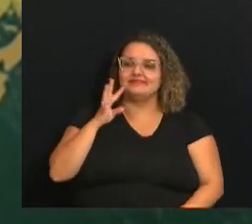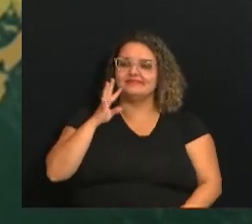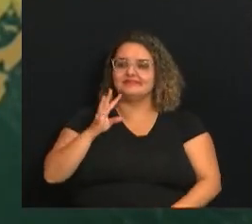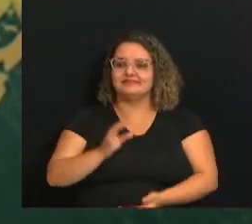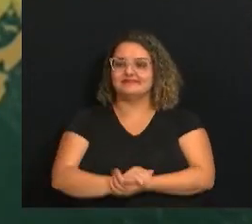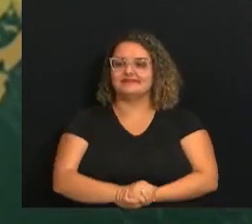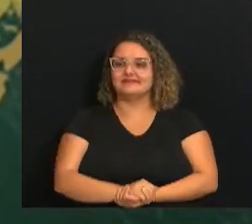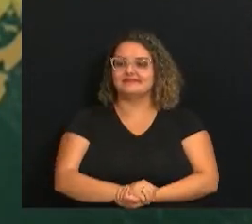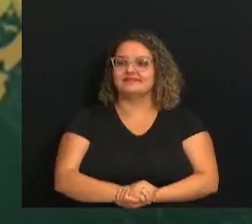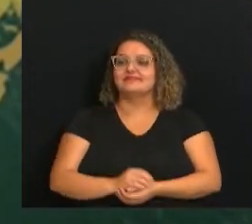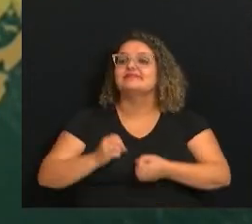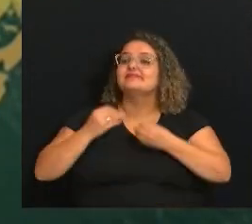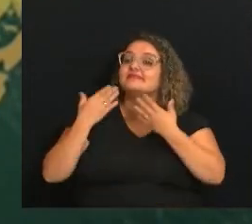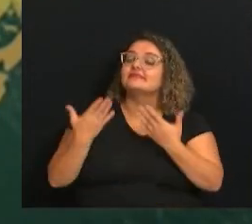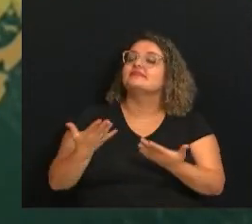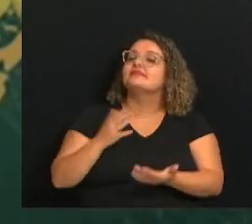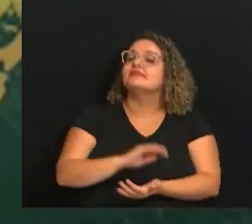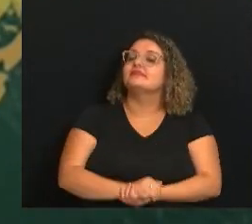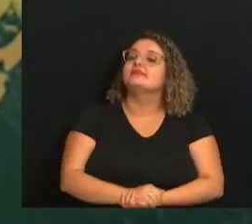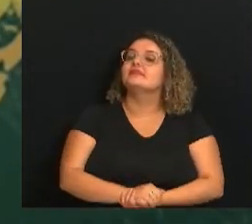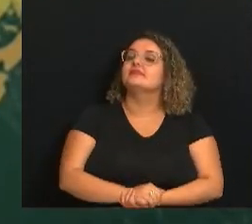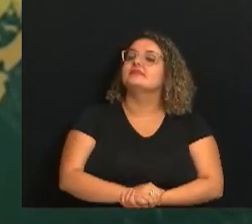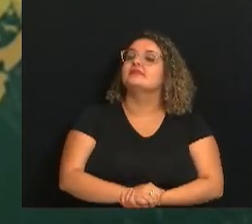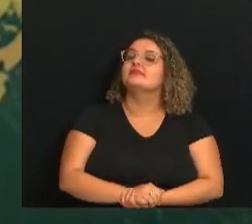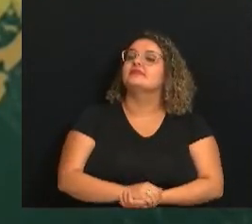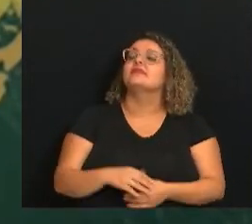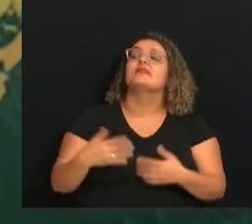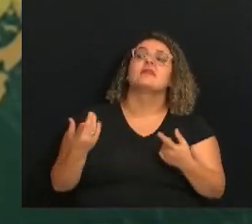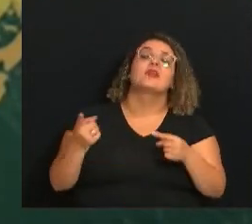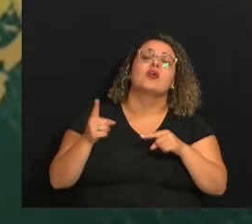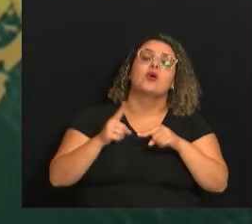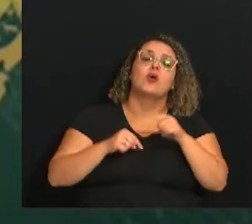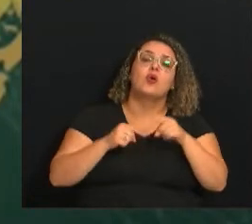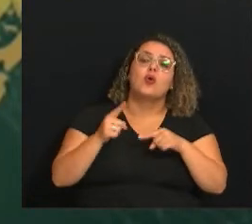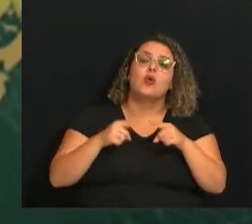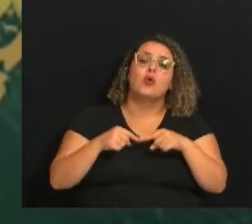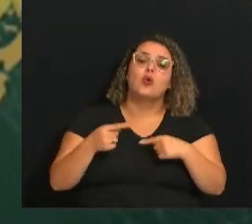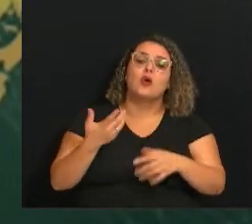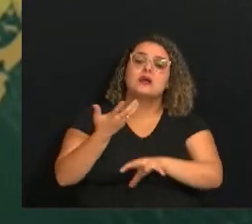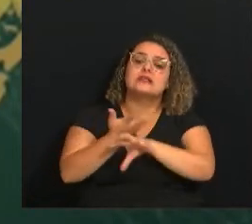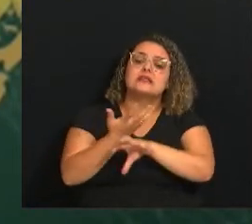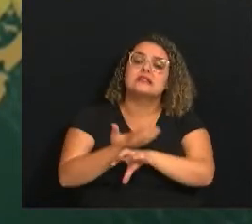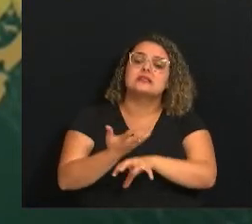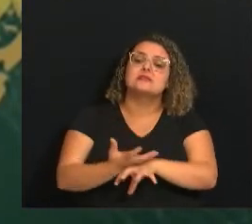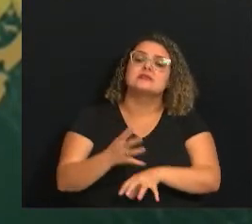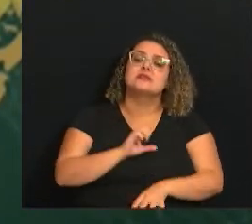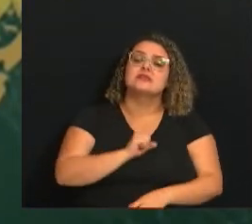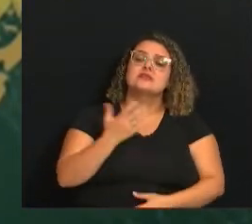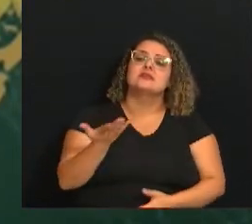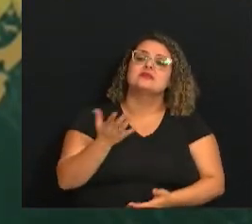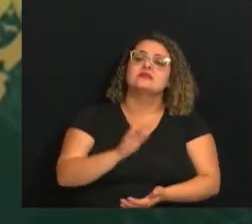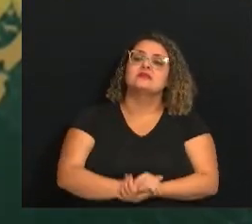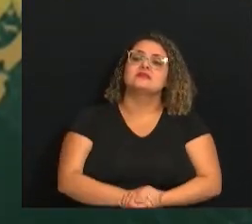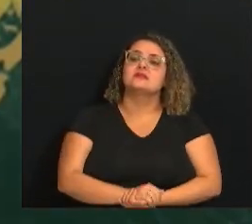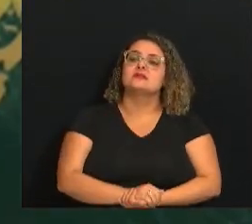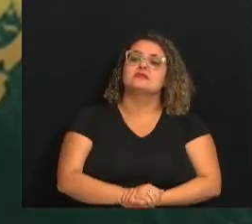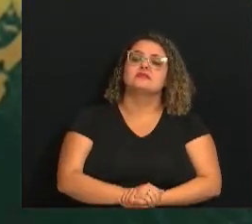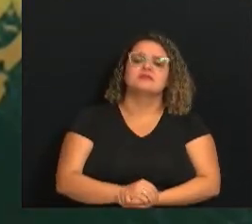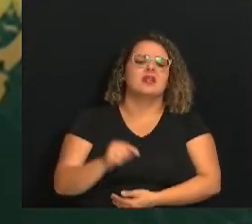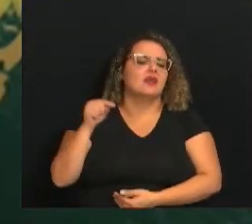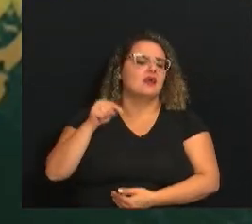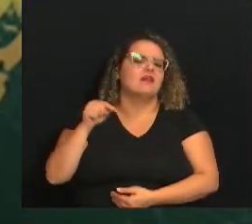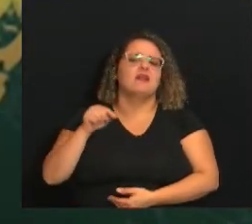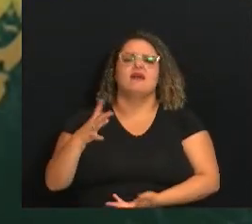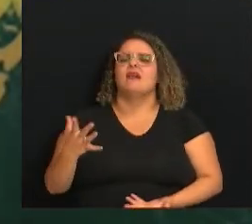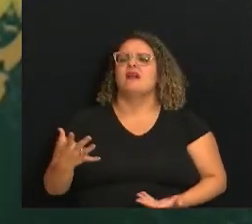Muito bom. Agora, qual é a sua matéria, o seu forte aí, Caio? Qual a matéria que você fala, pô, essa aqui não tem